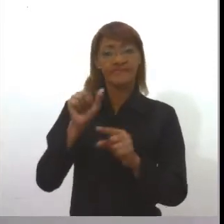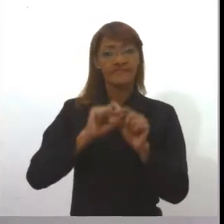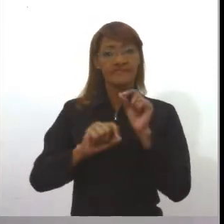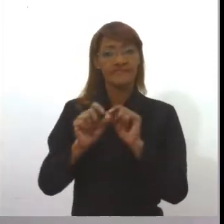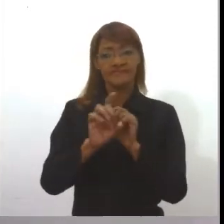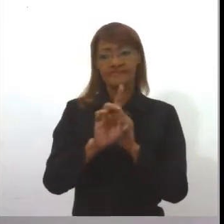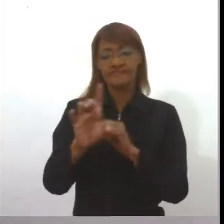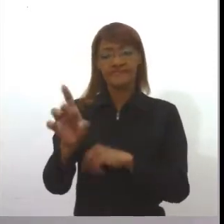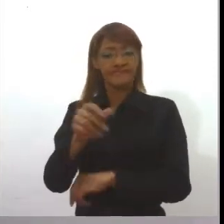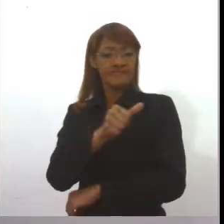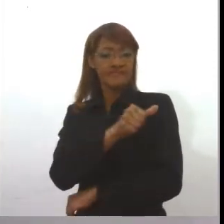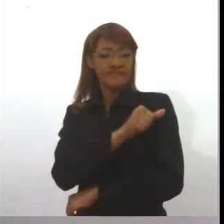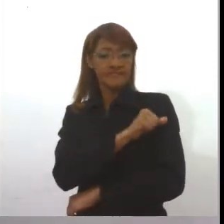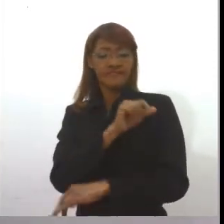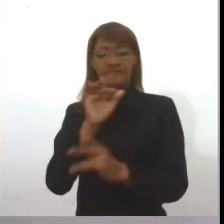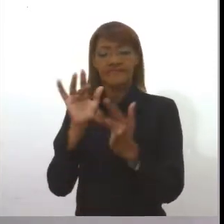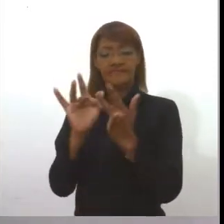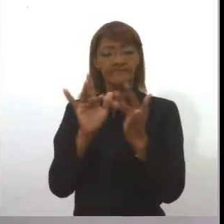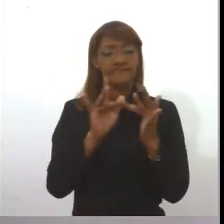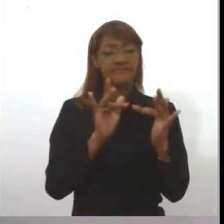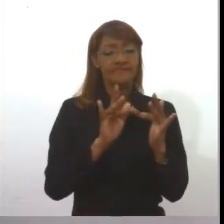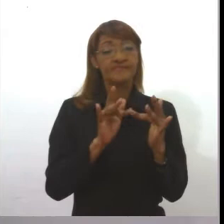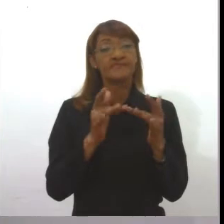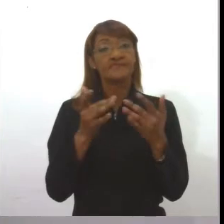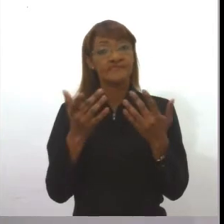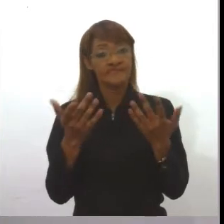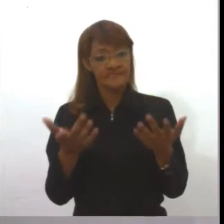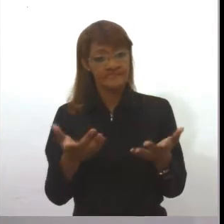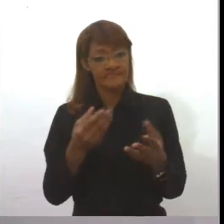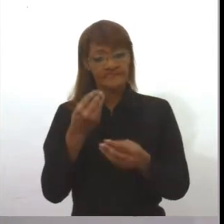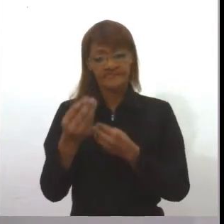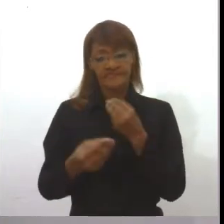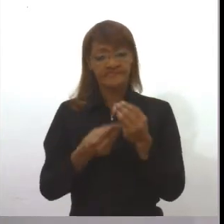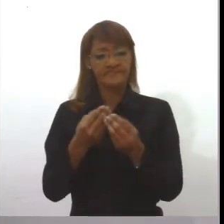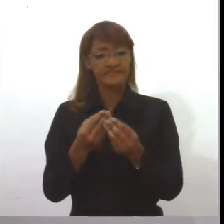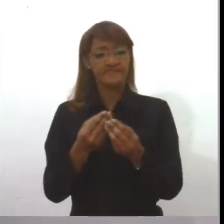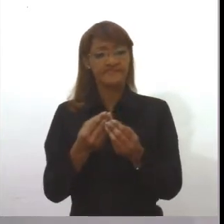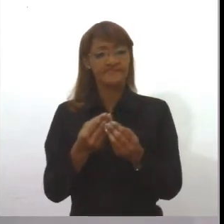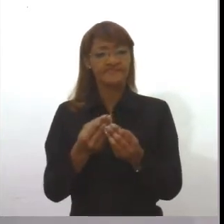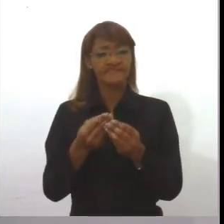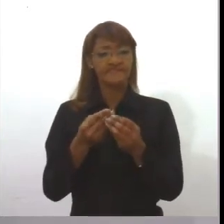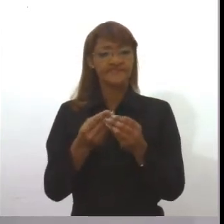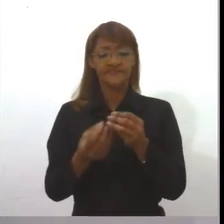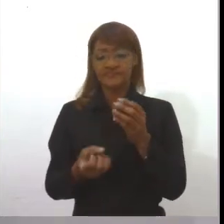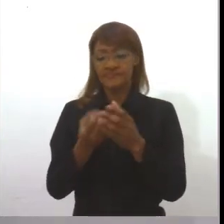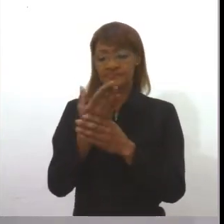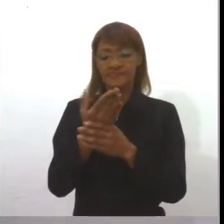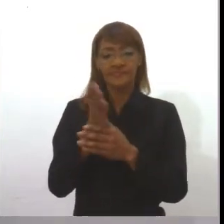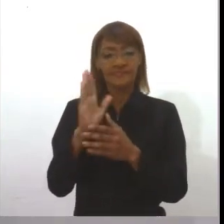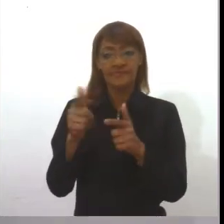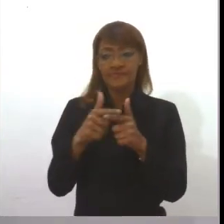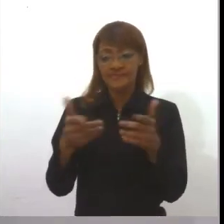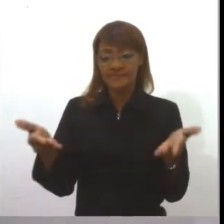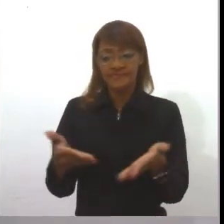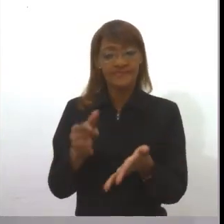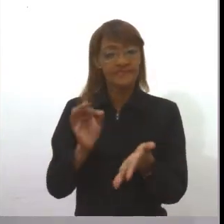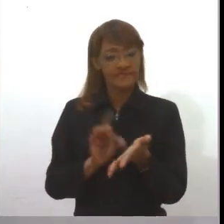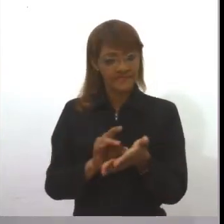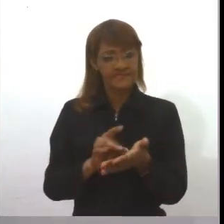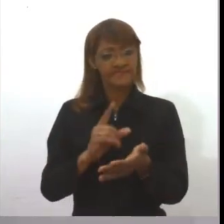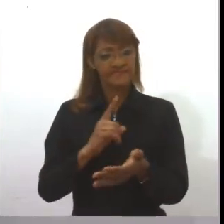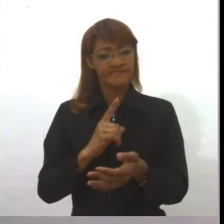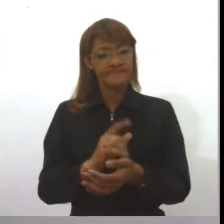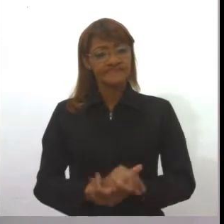terem um contato de forma prática com esse universo da criação de solução para problemas reais. Esse é o nosso grande desafio ao longo da